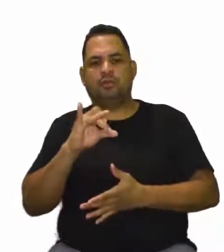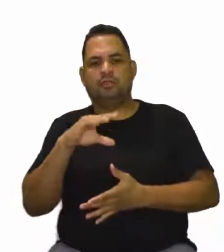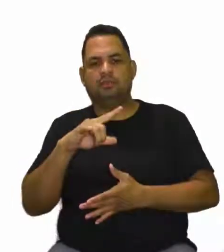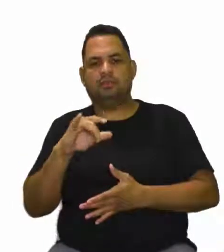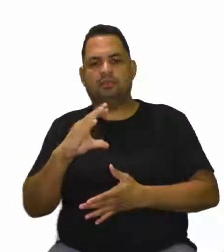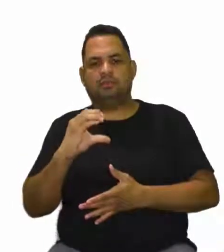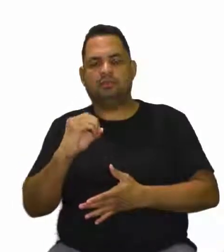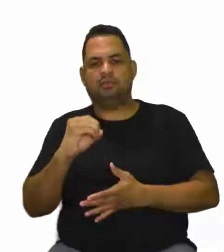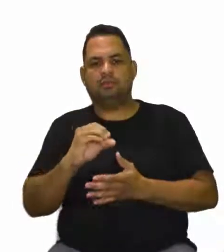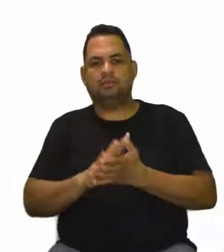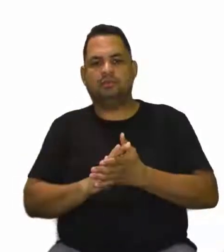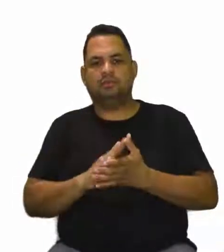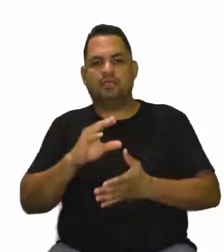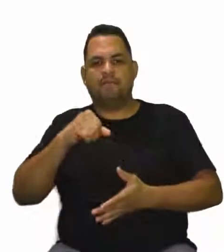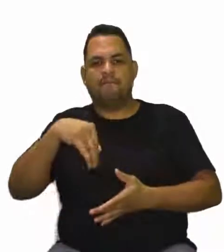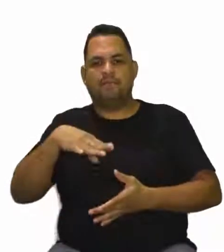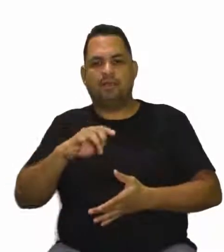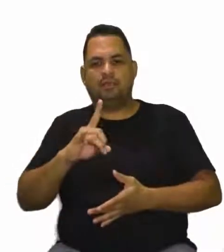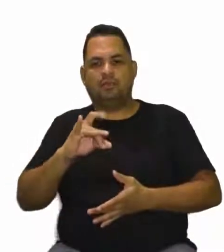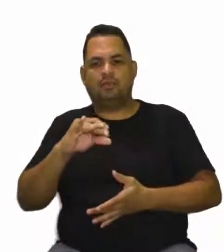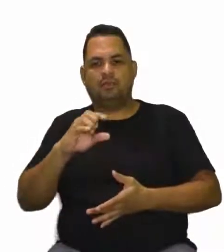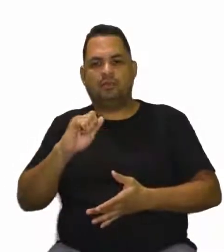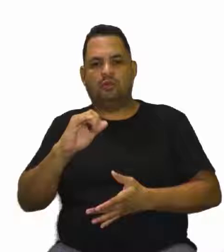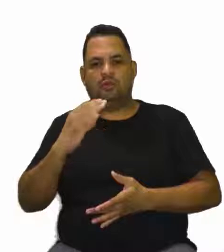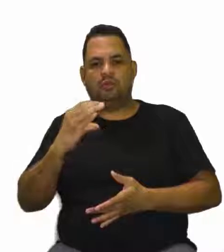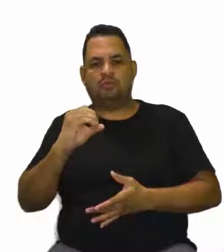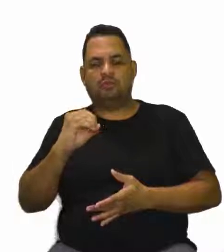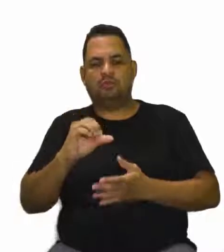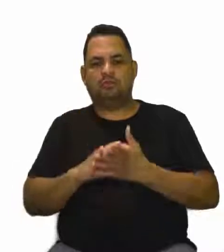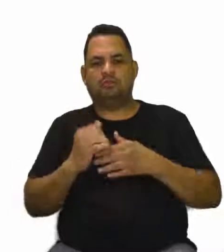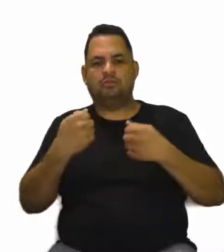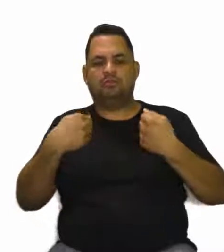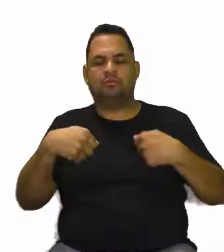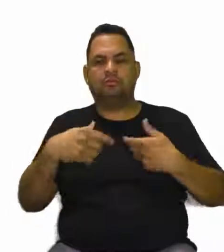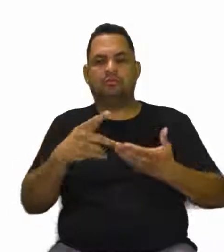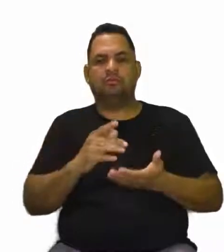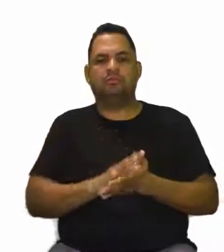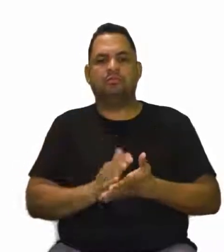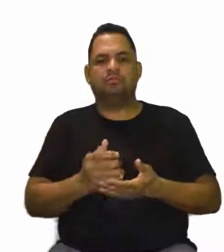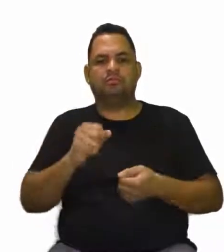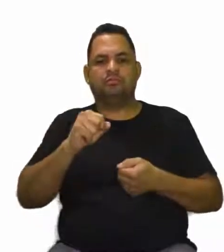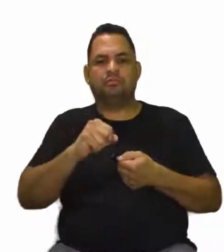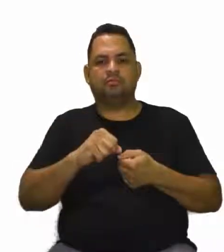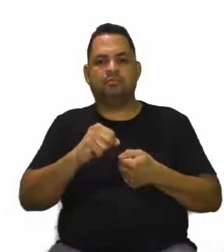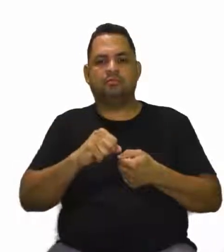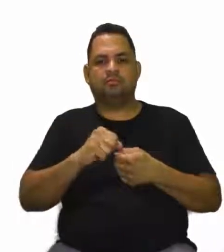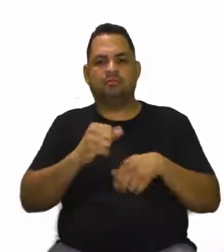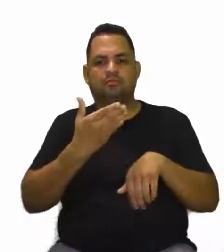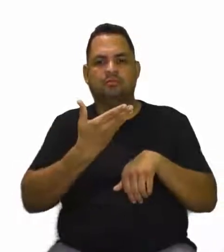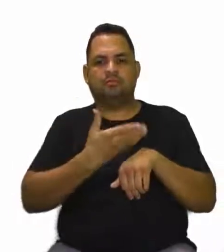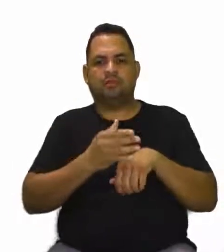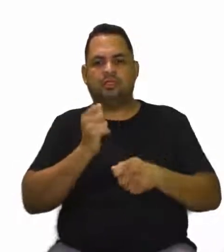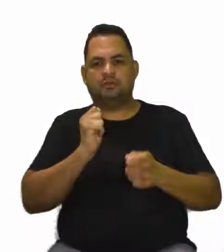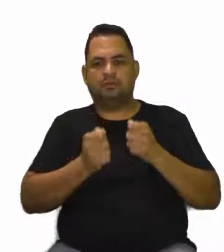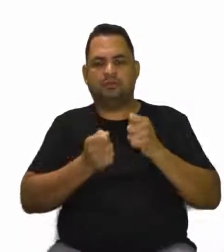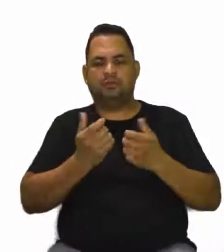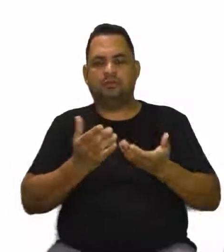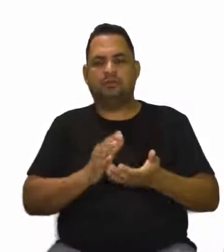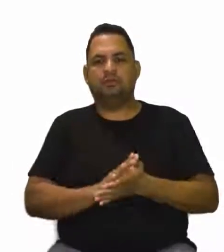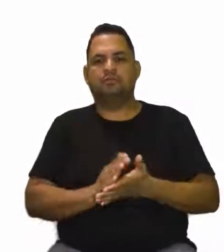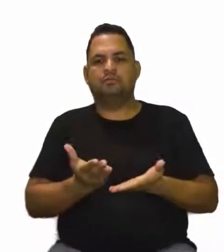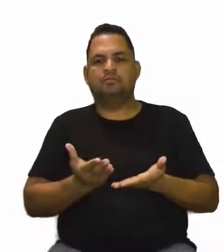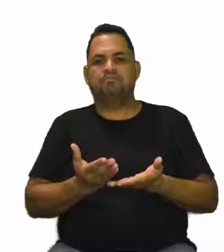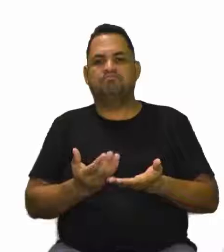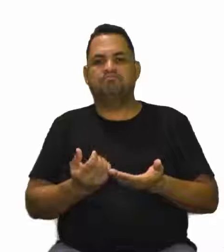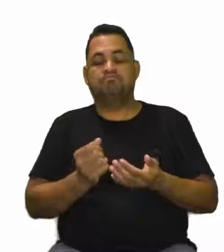estabilização e manipulação, para que possa dizer então que eu faço o treino funcional.